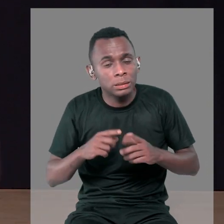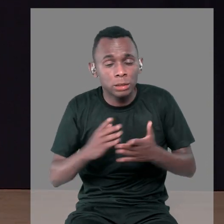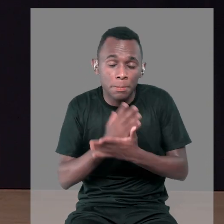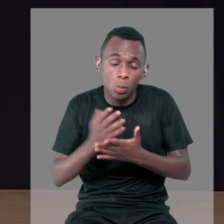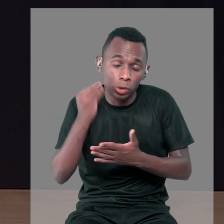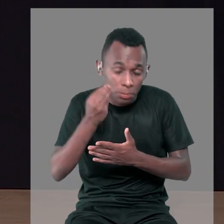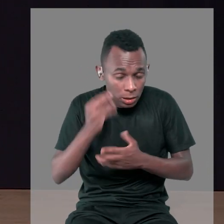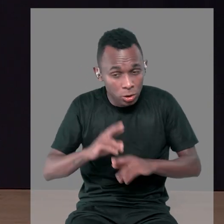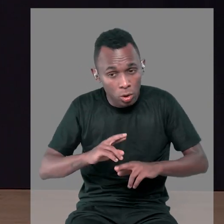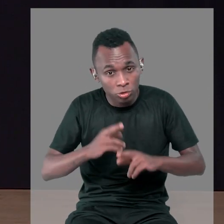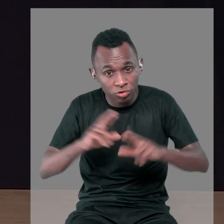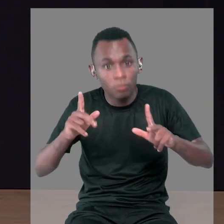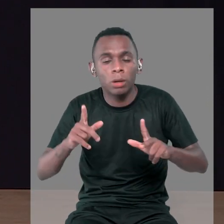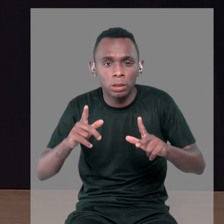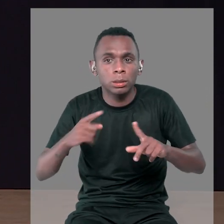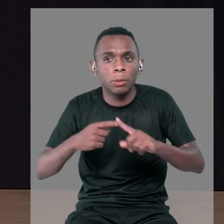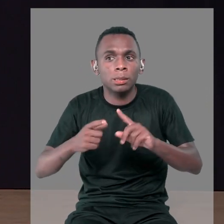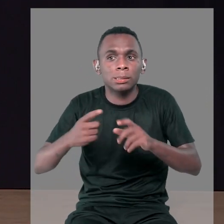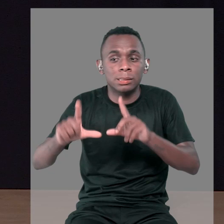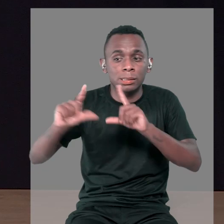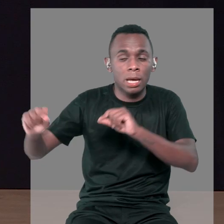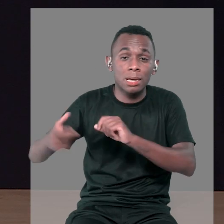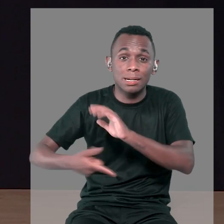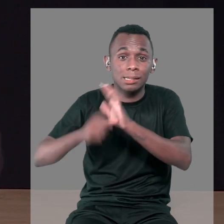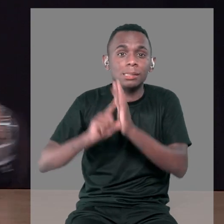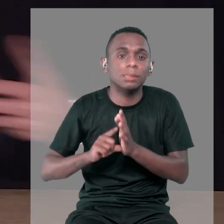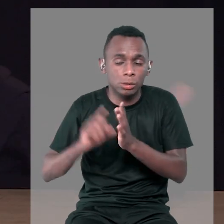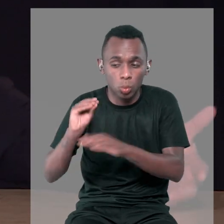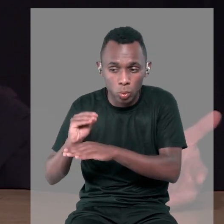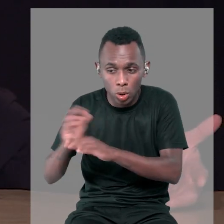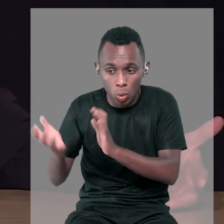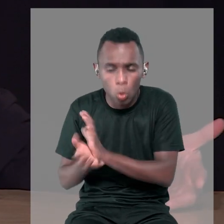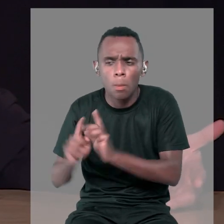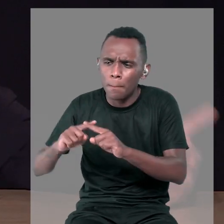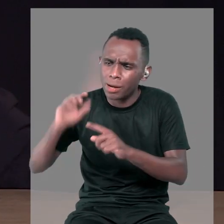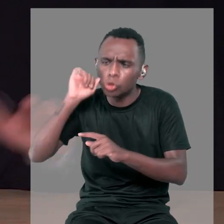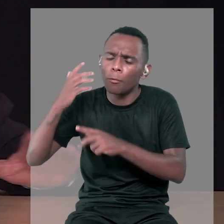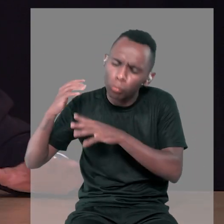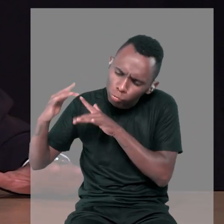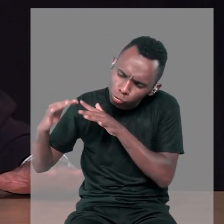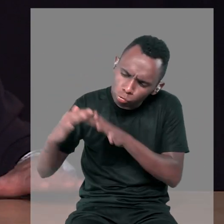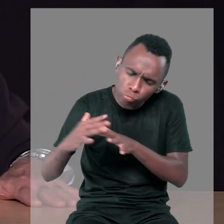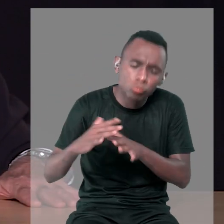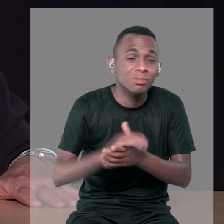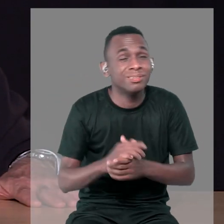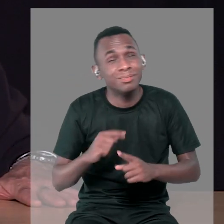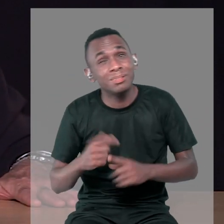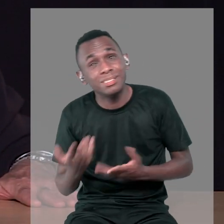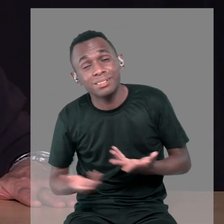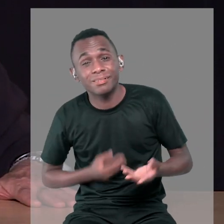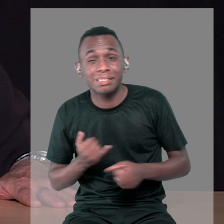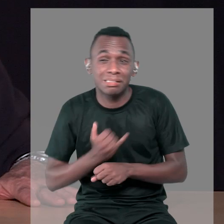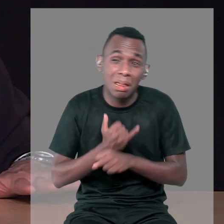ter saído antes para preservar uma parte das suas tropas, ele resolveu jogar o jogo até o final. Eu não vou entrar no mérito se